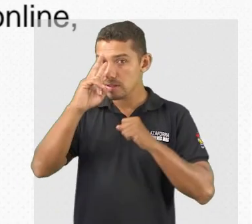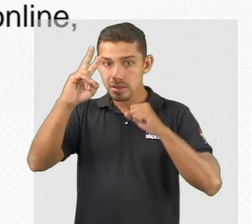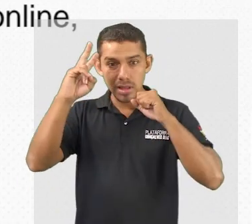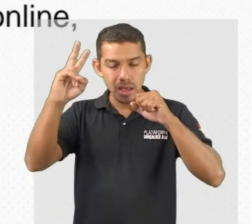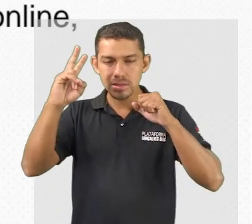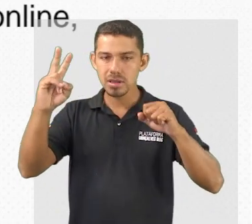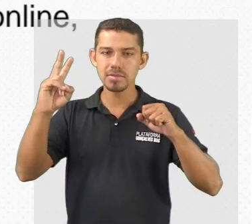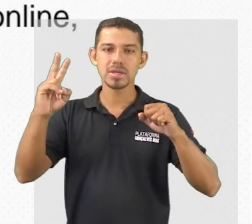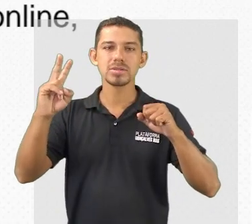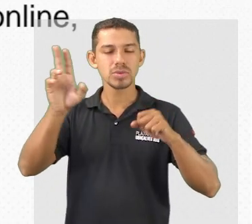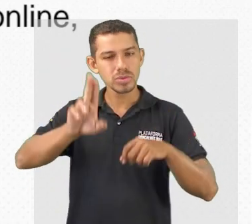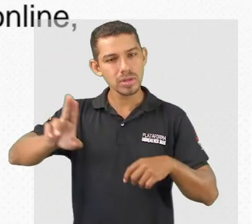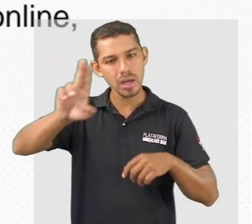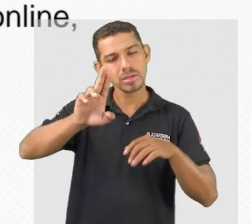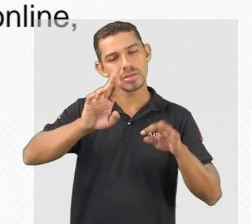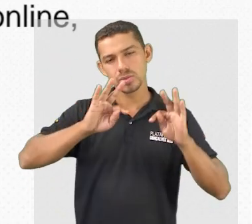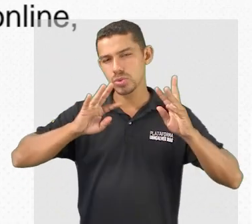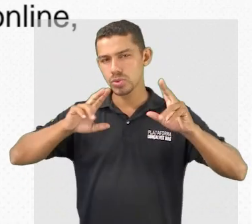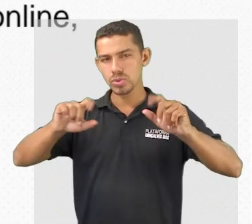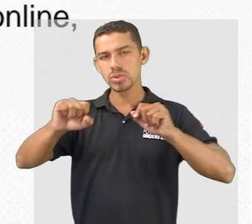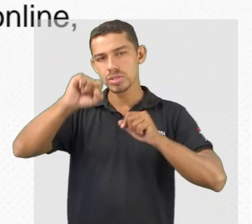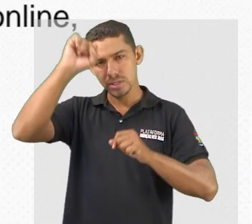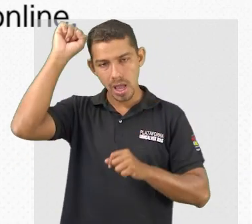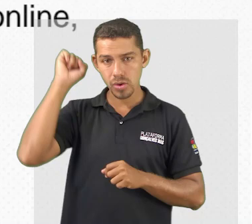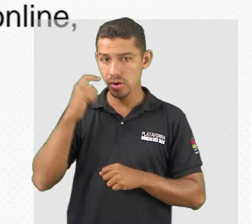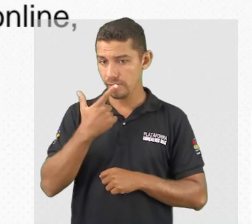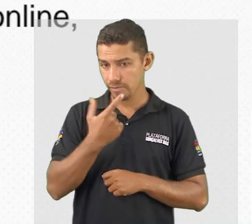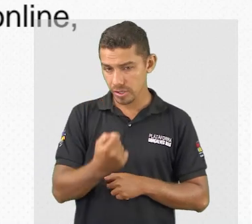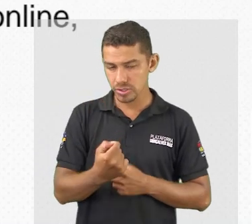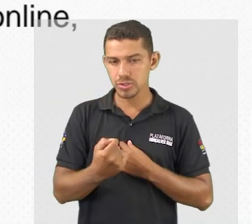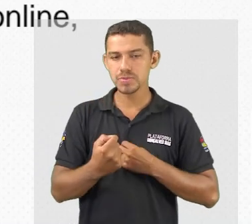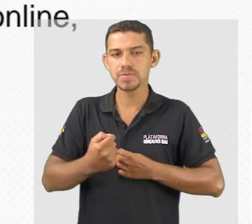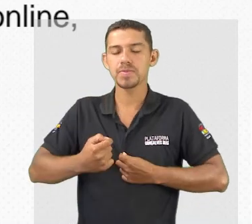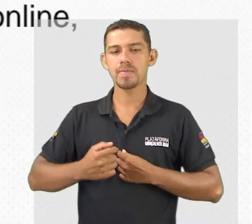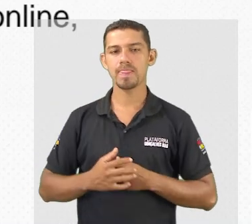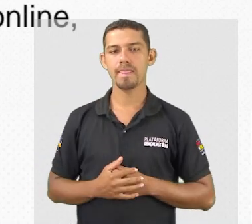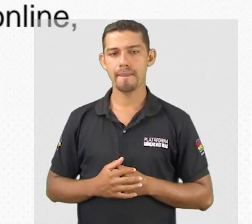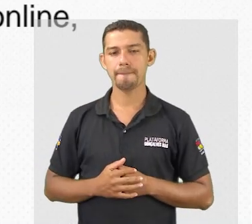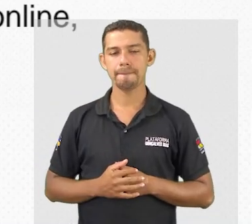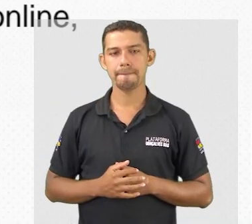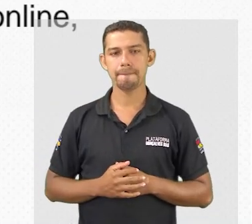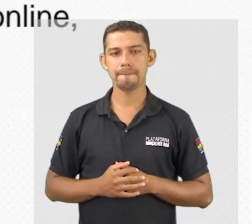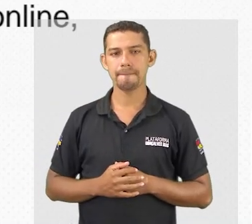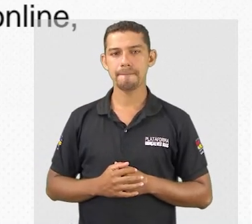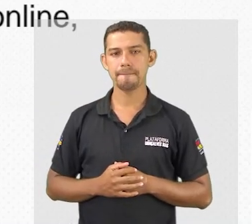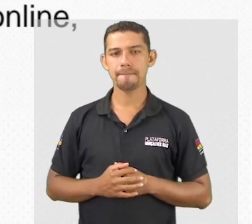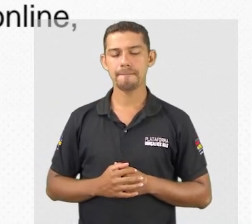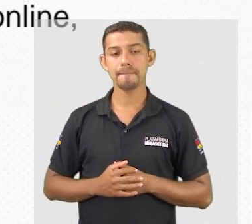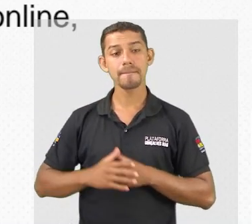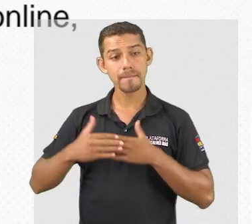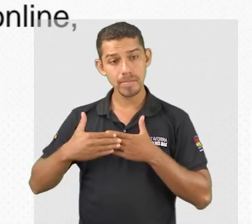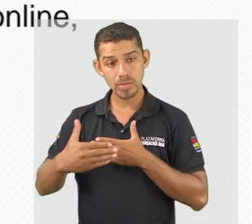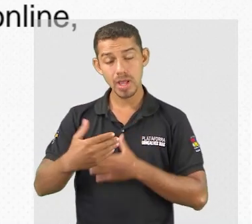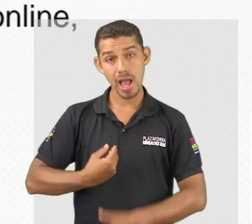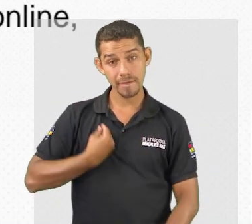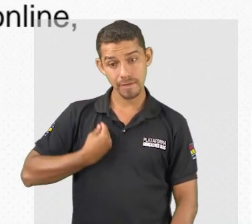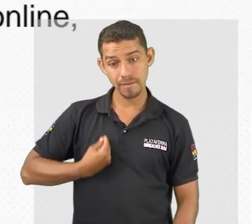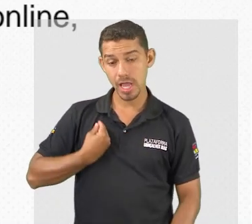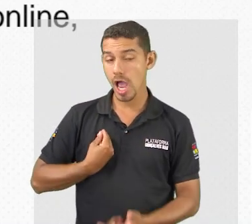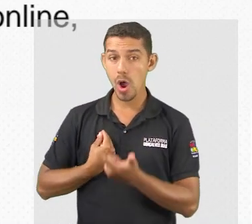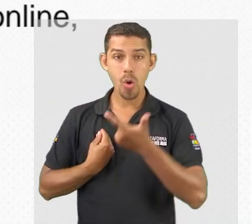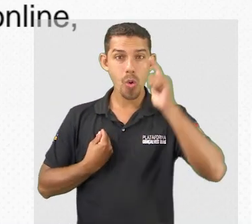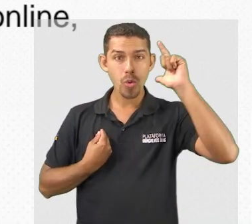intensamente, né, utilizadas ao longo de todo o século XX, tá? E que elas passaram a conviver com